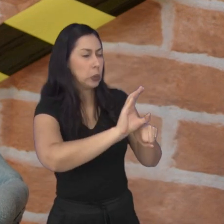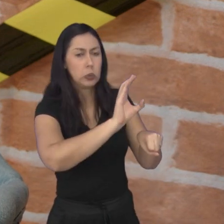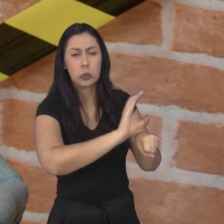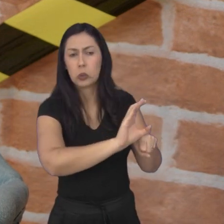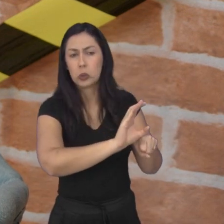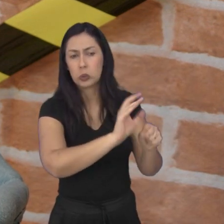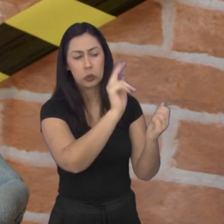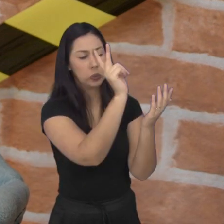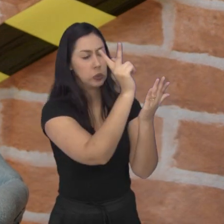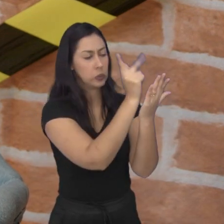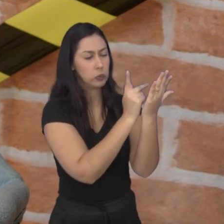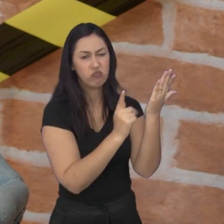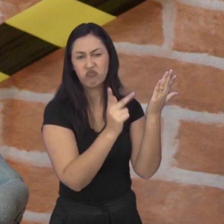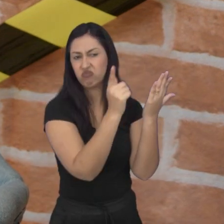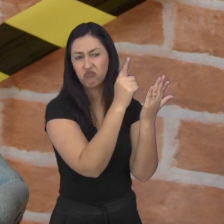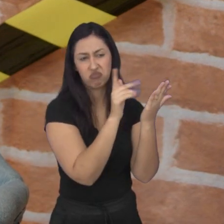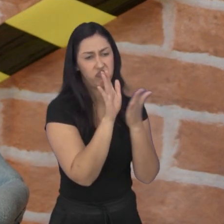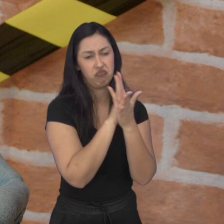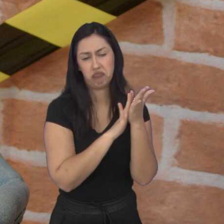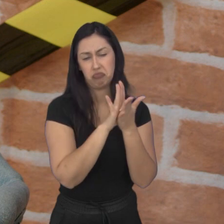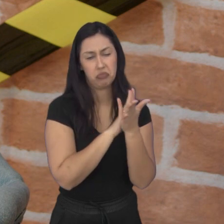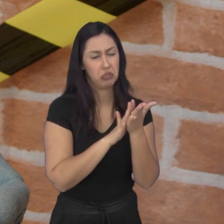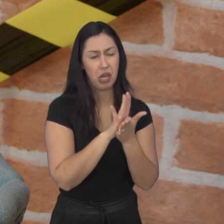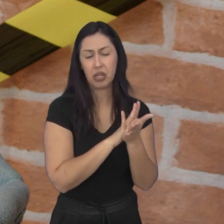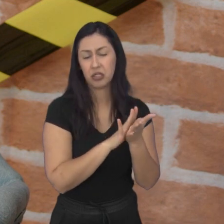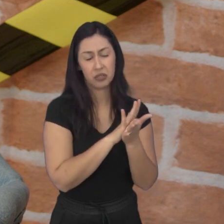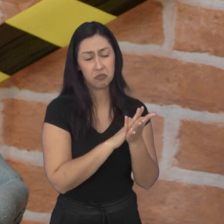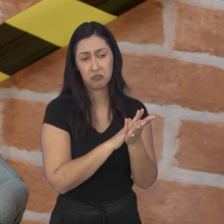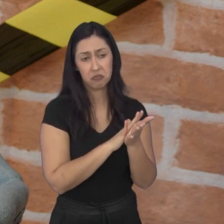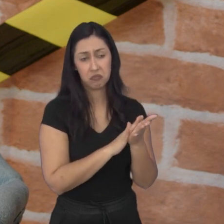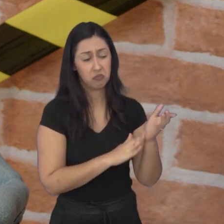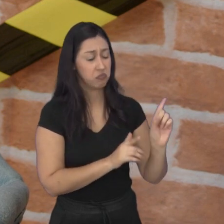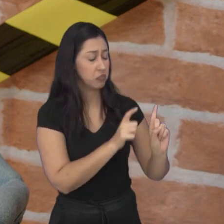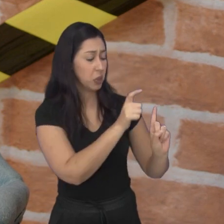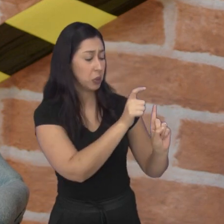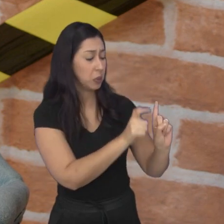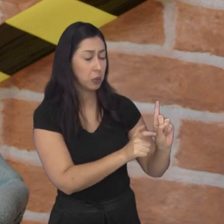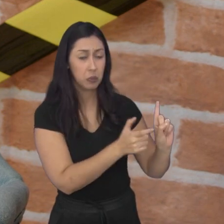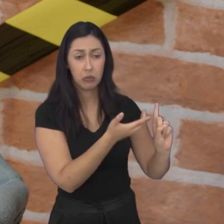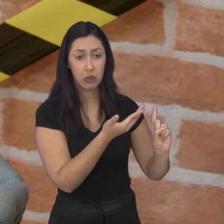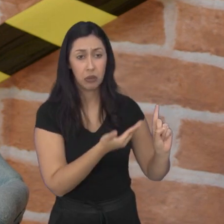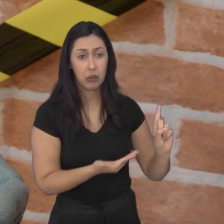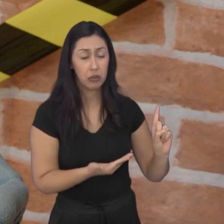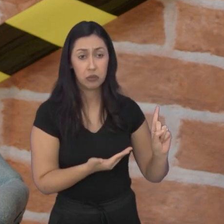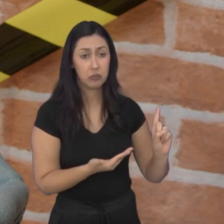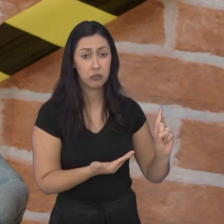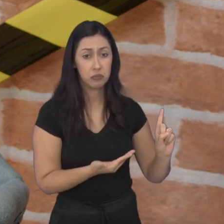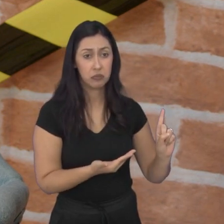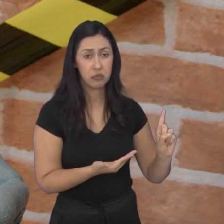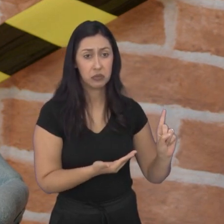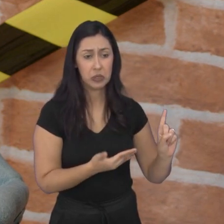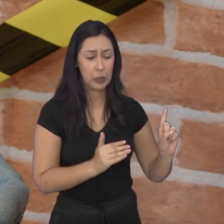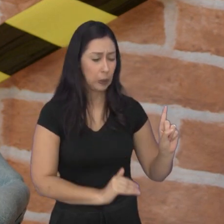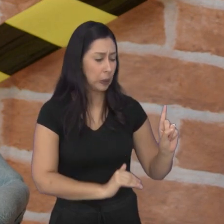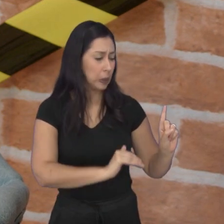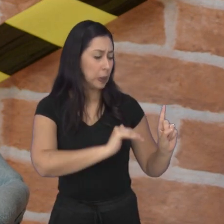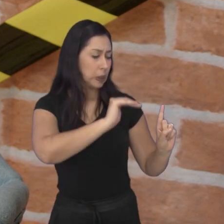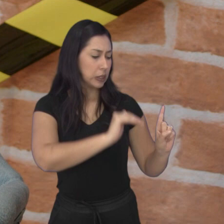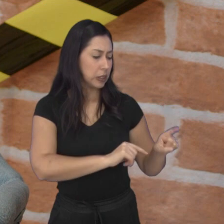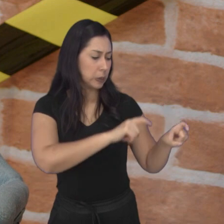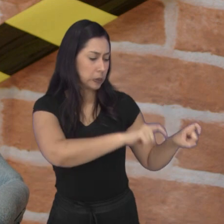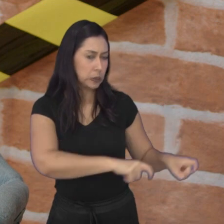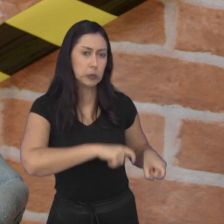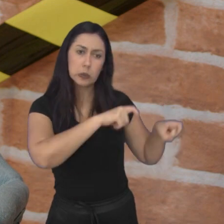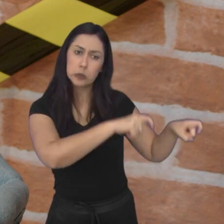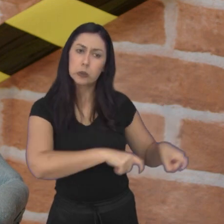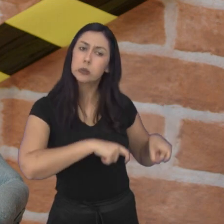fez nenhum técnico em relação a isso. Ele é um cara de chácara também,